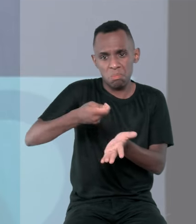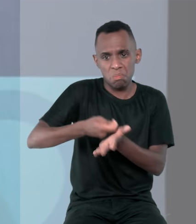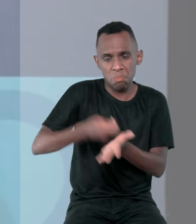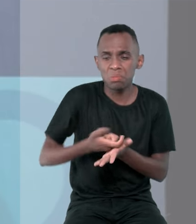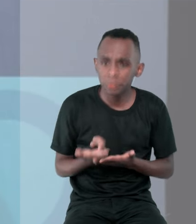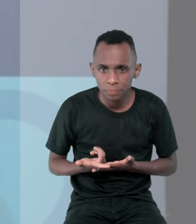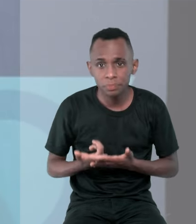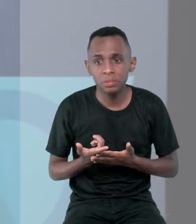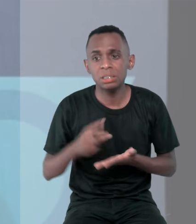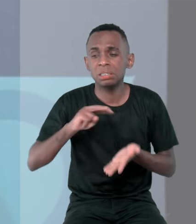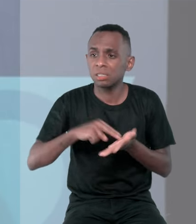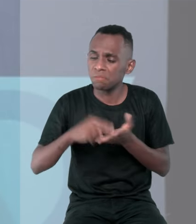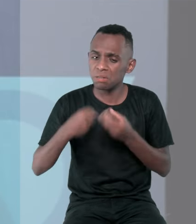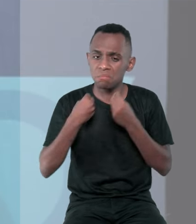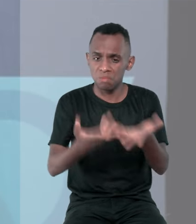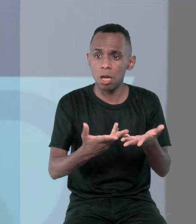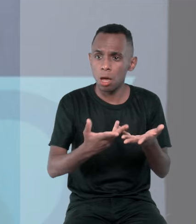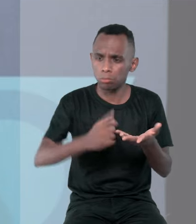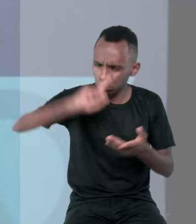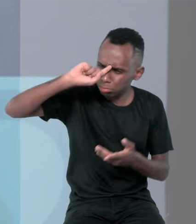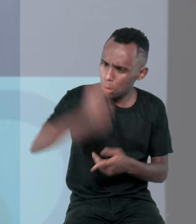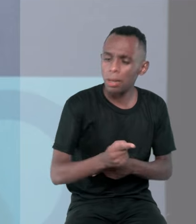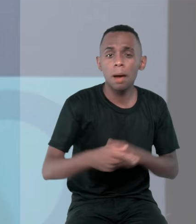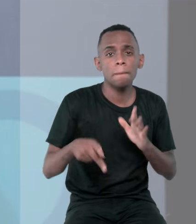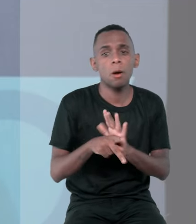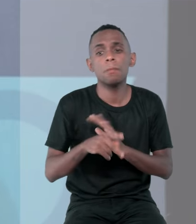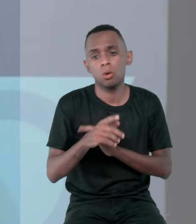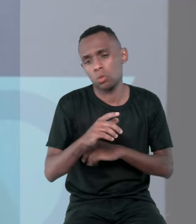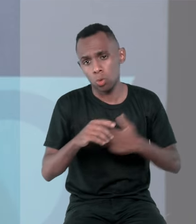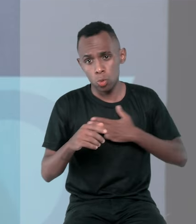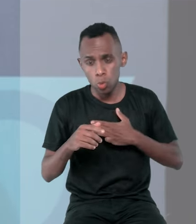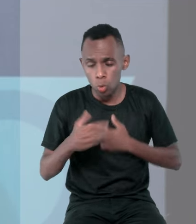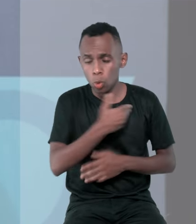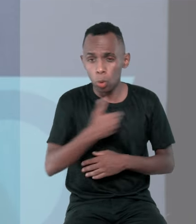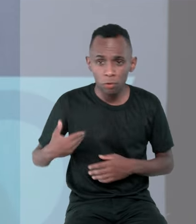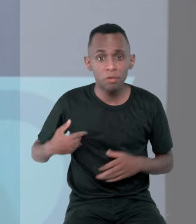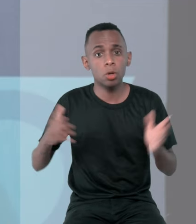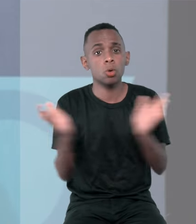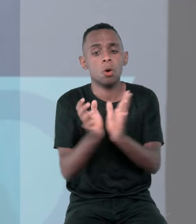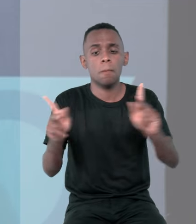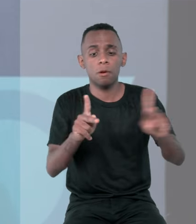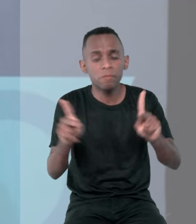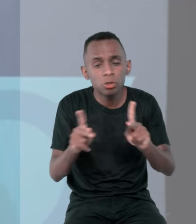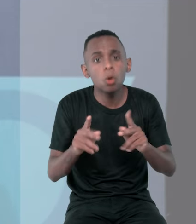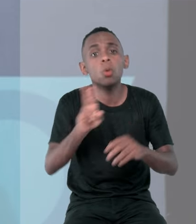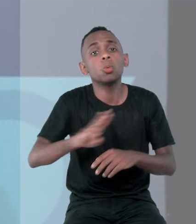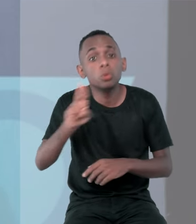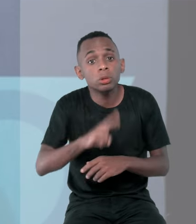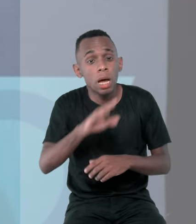que foi uma imposição, né, do governo para que os professores utilizassem aquele livro com